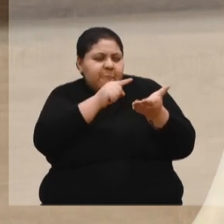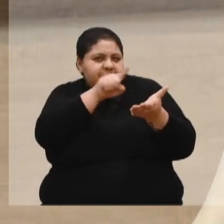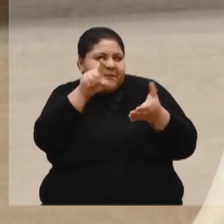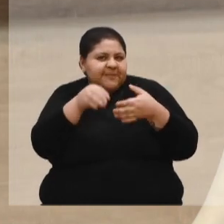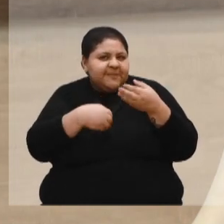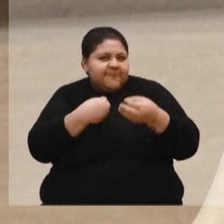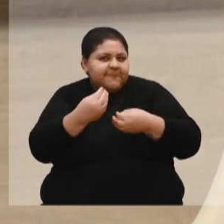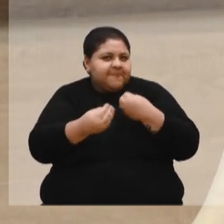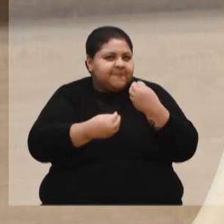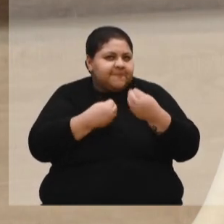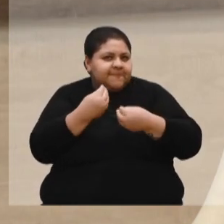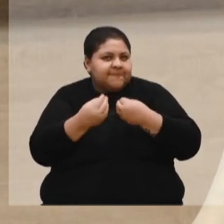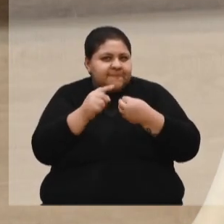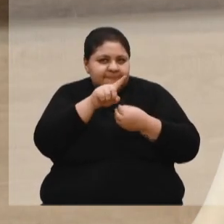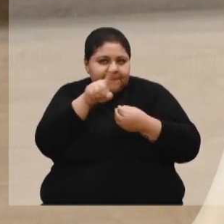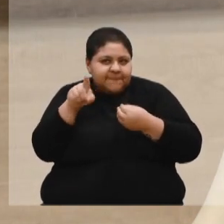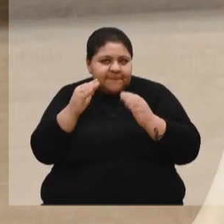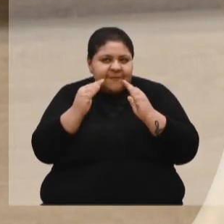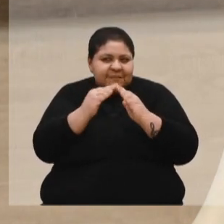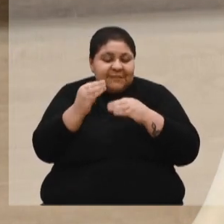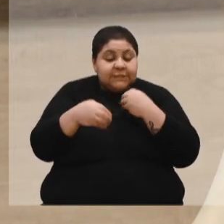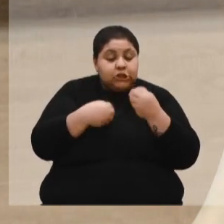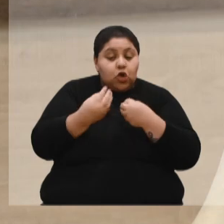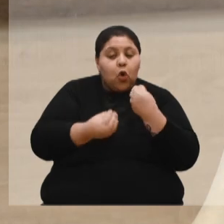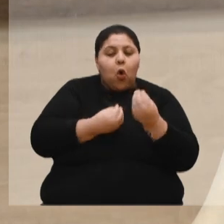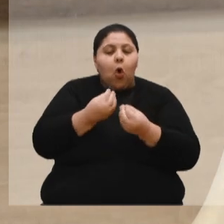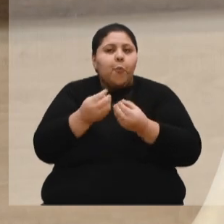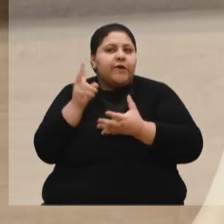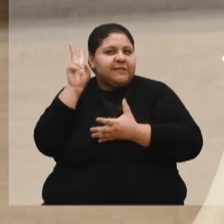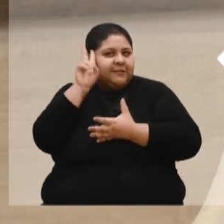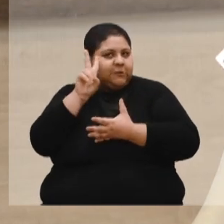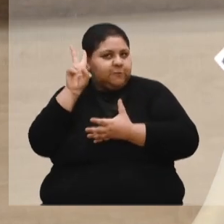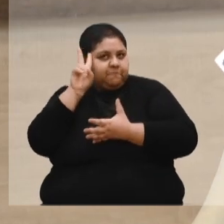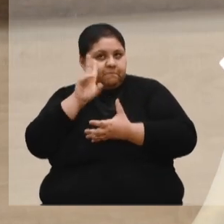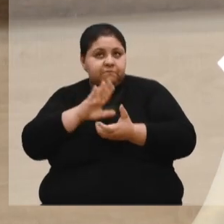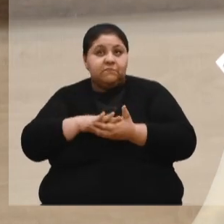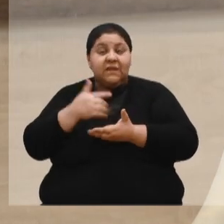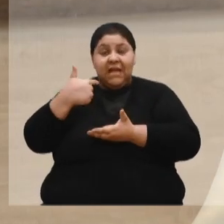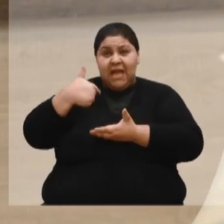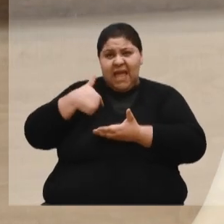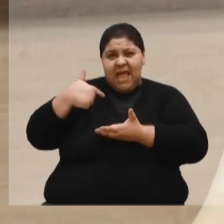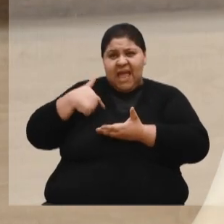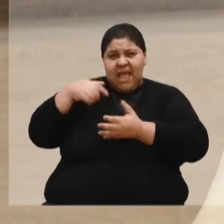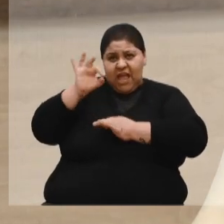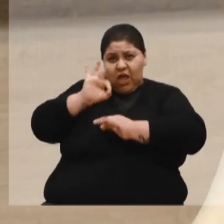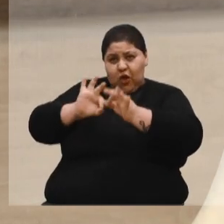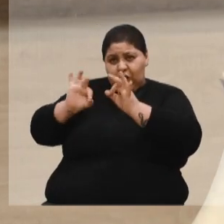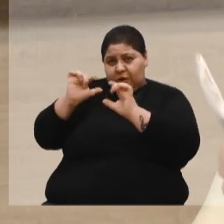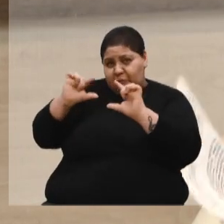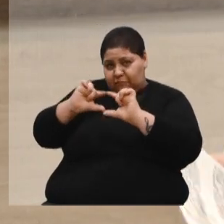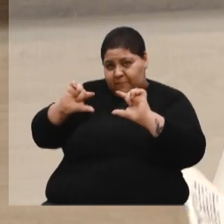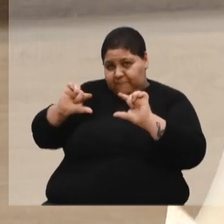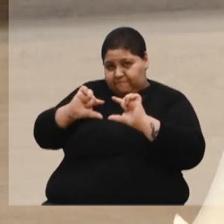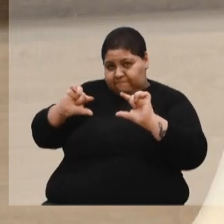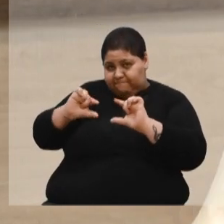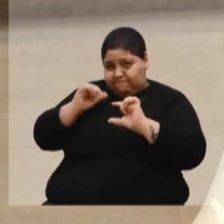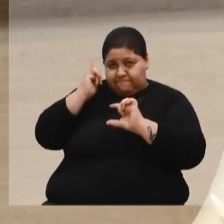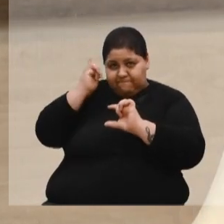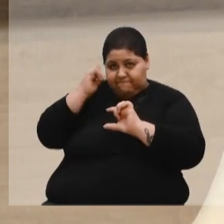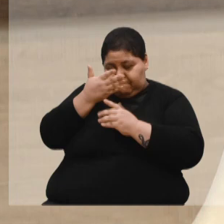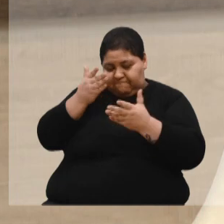obra para você sentir, né? Para quem está em casa sentir como que é essa história. E eu separei um trechinho